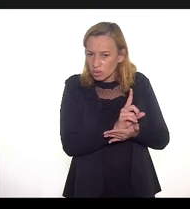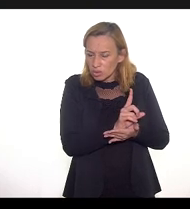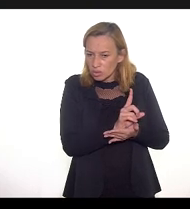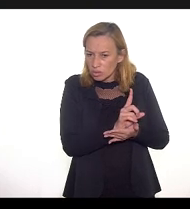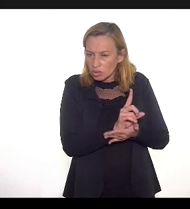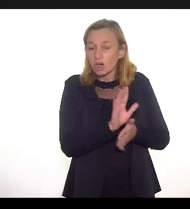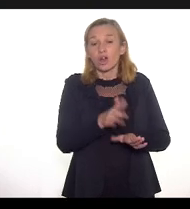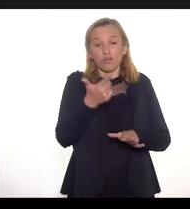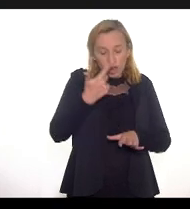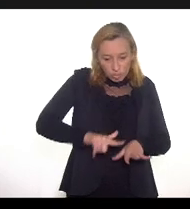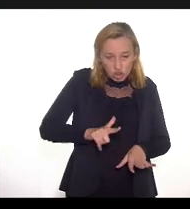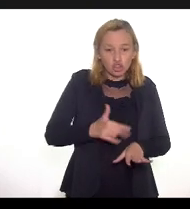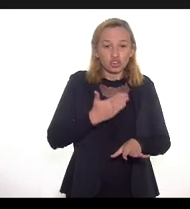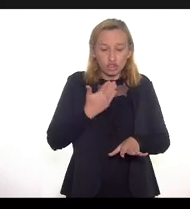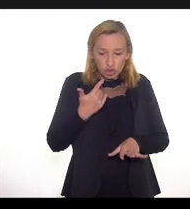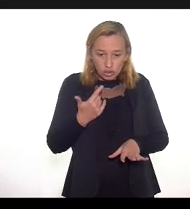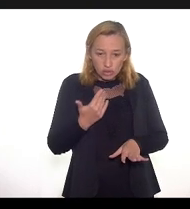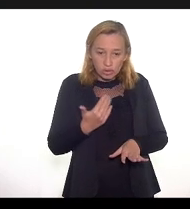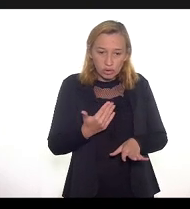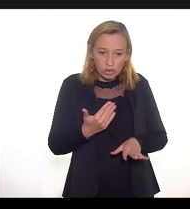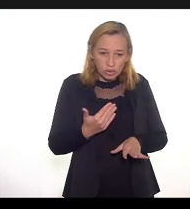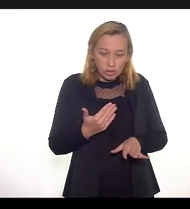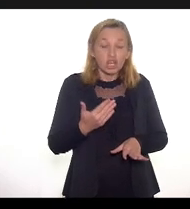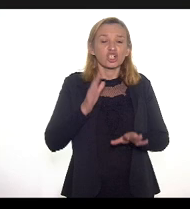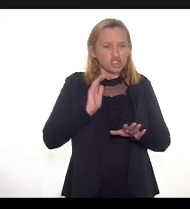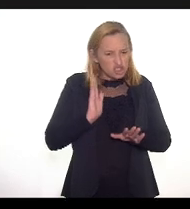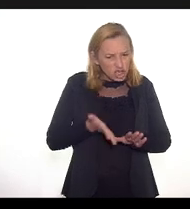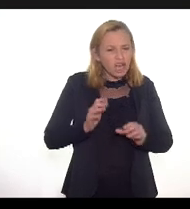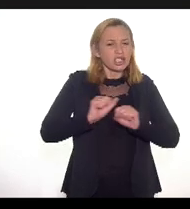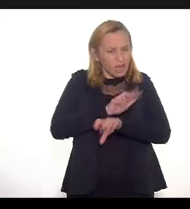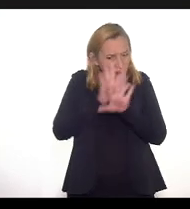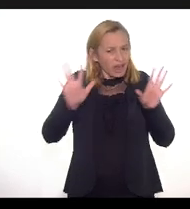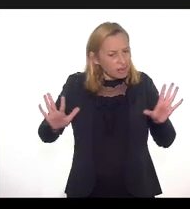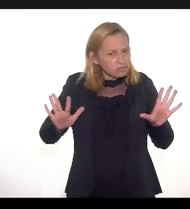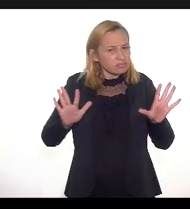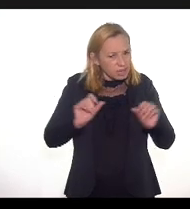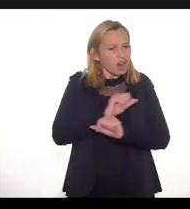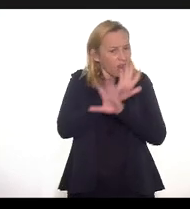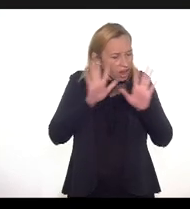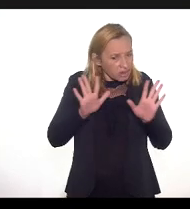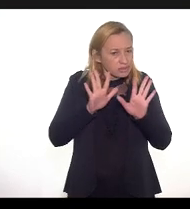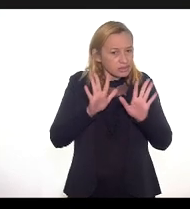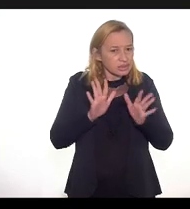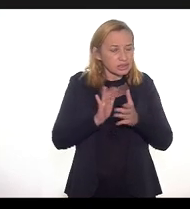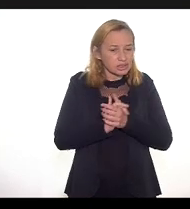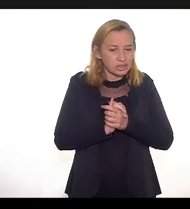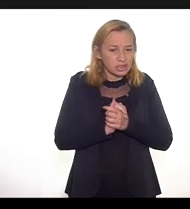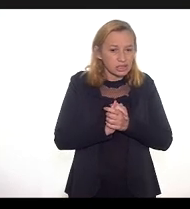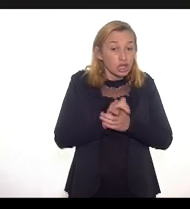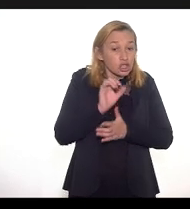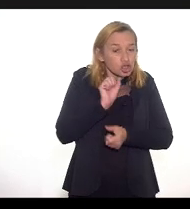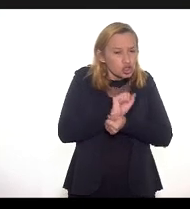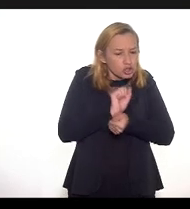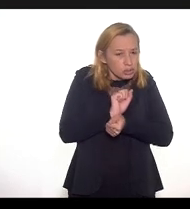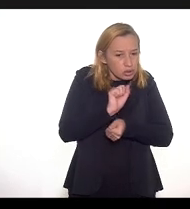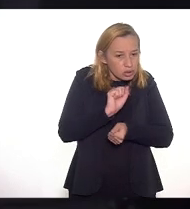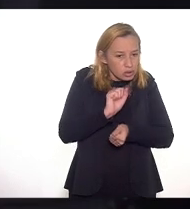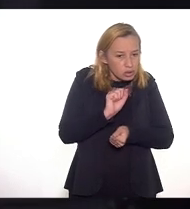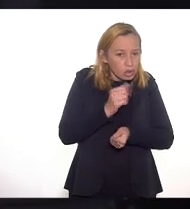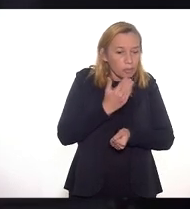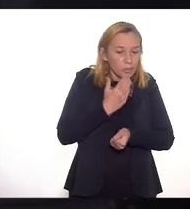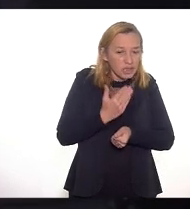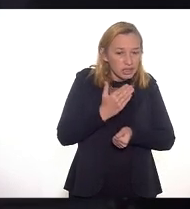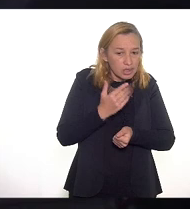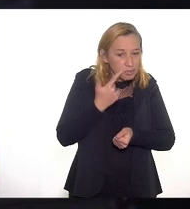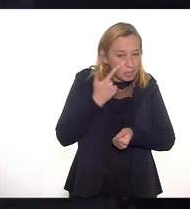Vou repetir o parecer. Já está claro, Luiz. Está claro, Luiz. Tá. Presidente, só antecipar que eu vou pedir